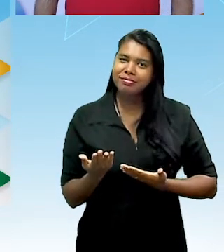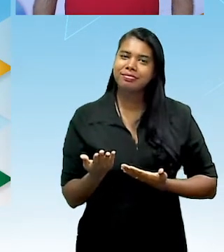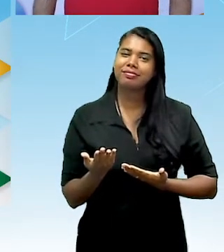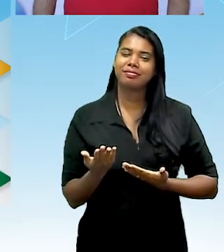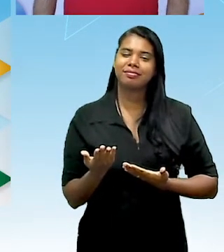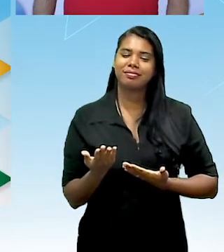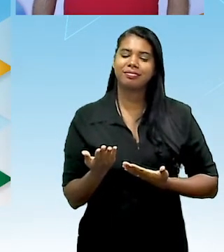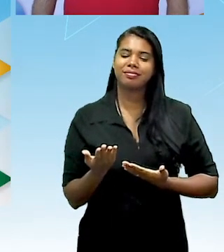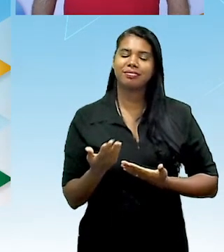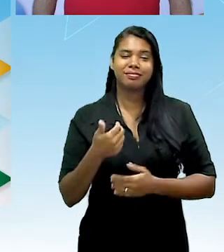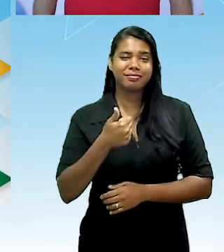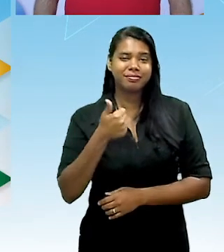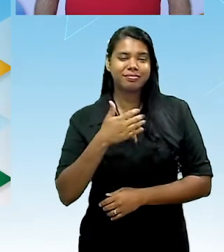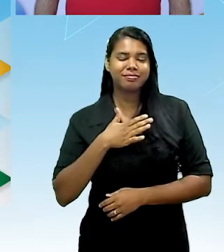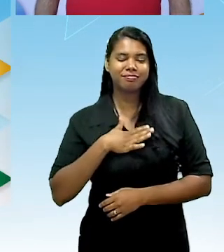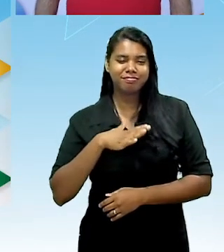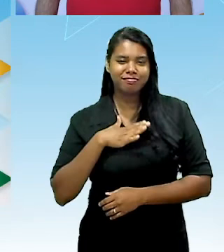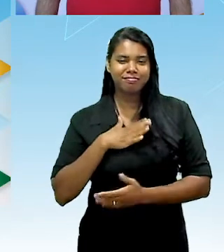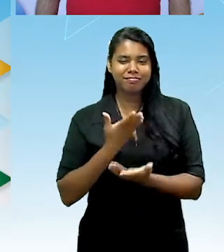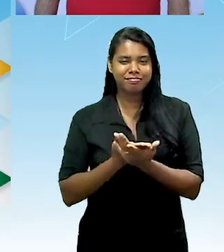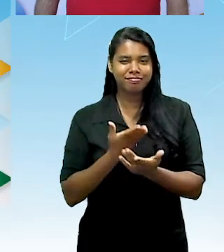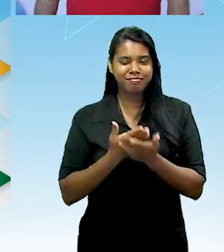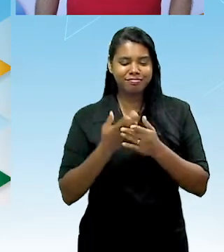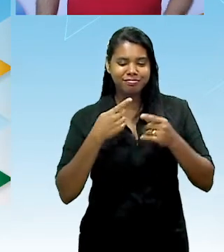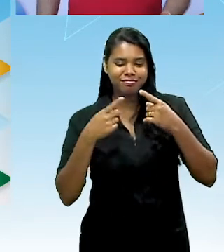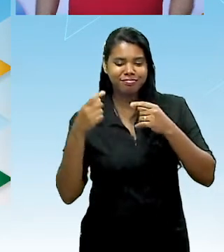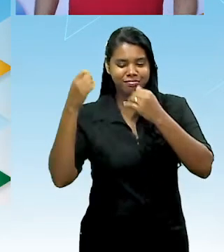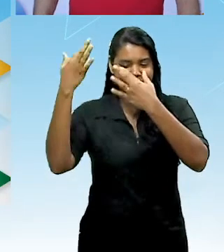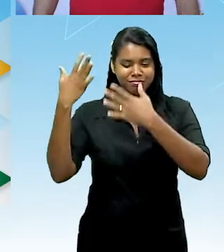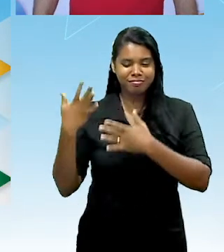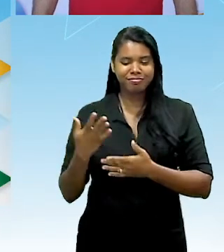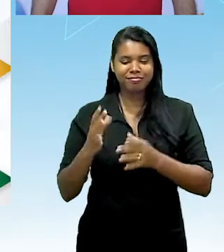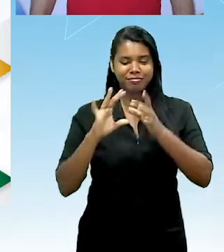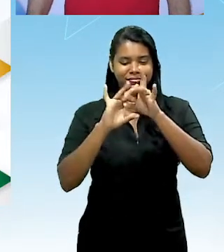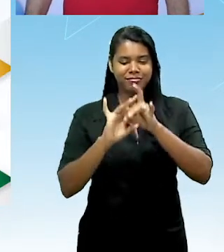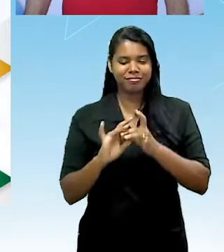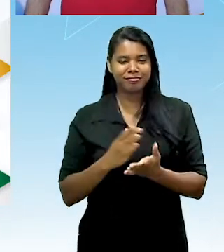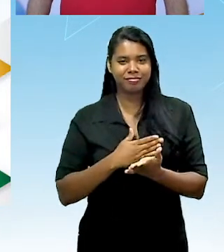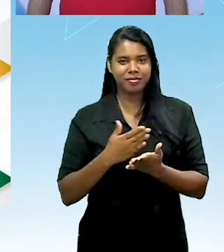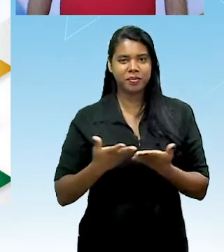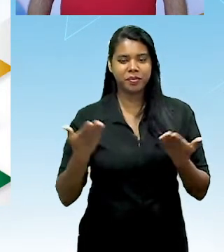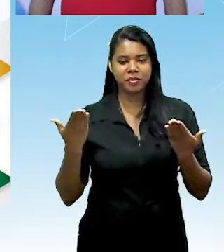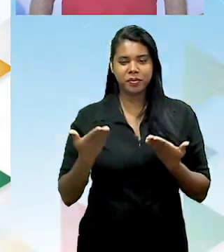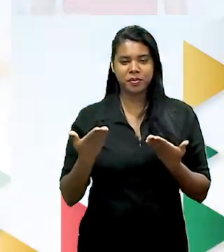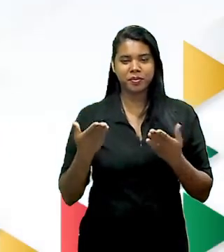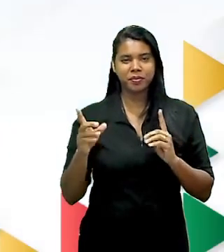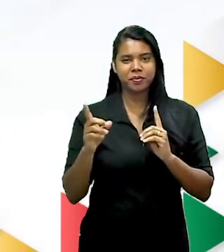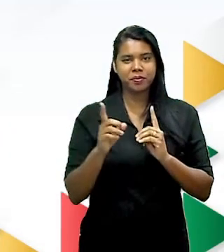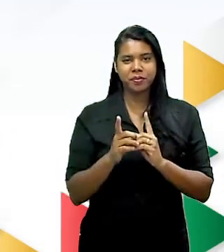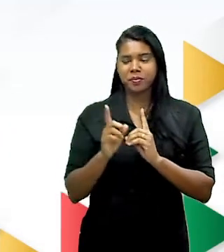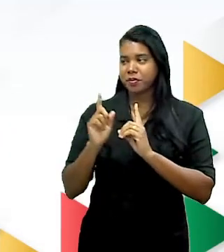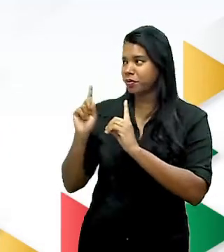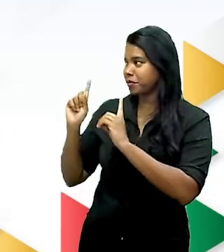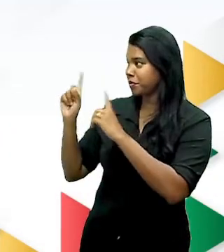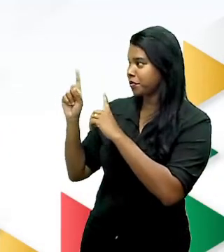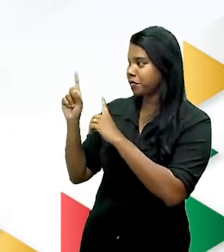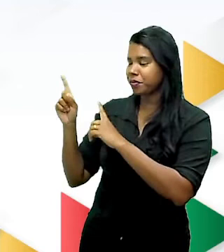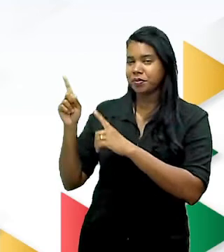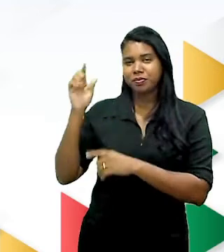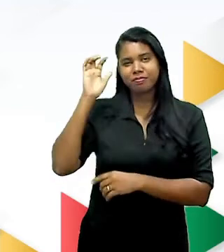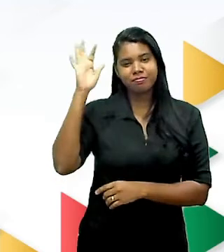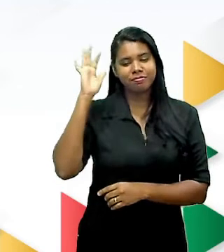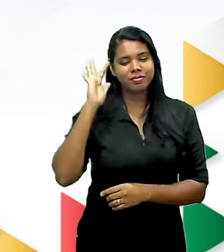que curtam aí o nosso bate-papo. Bom, iniciamos aqui o nosso encontro com uma